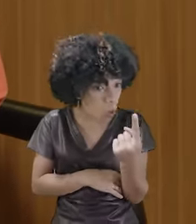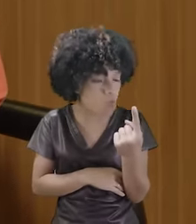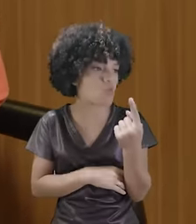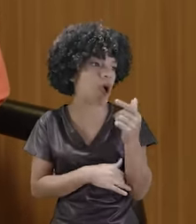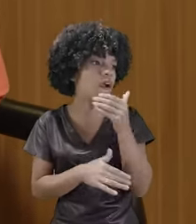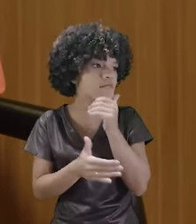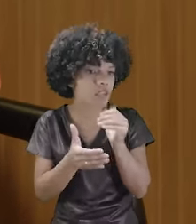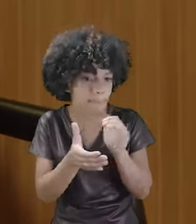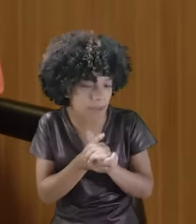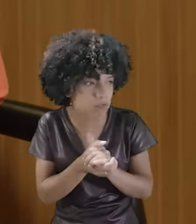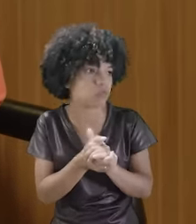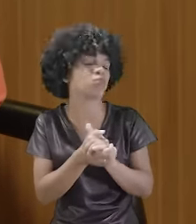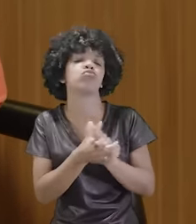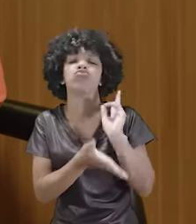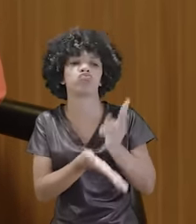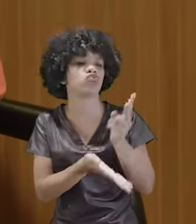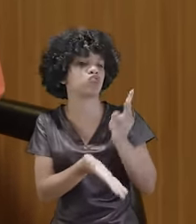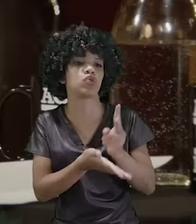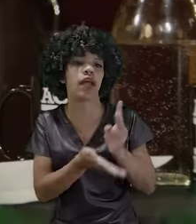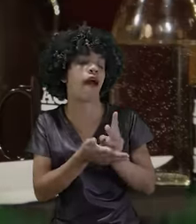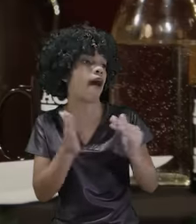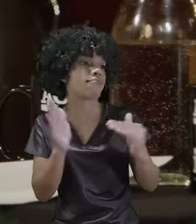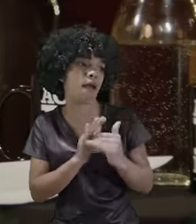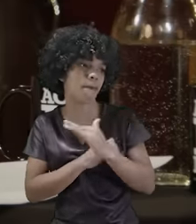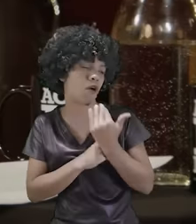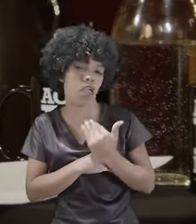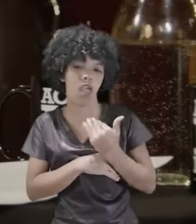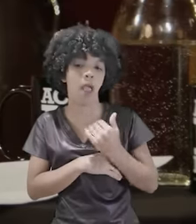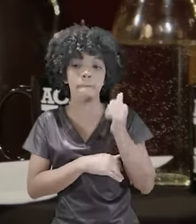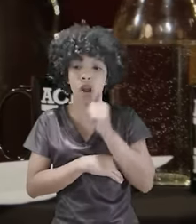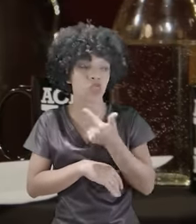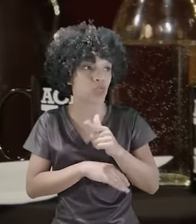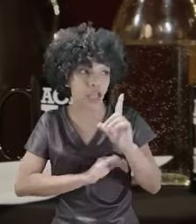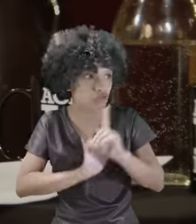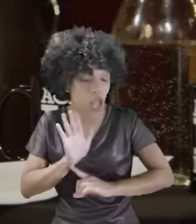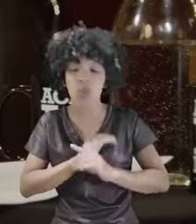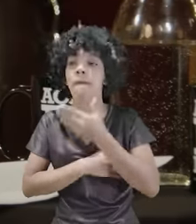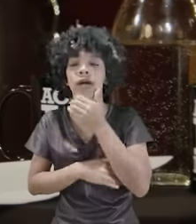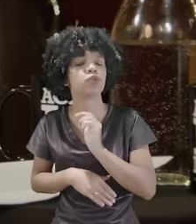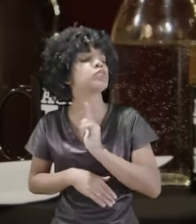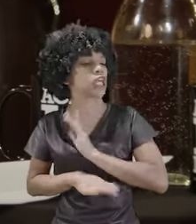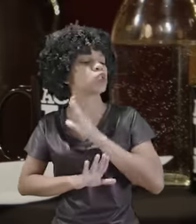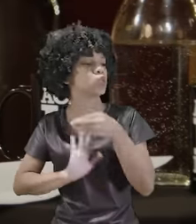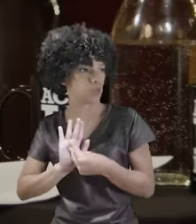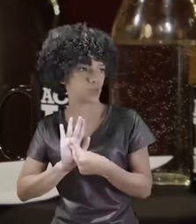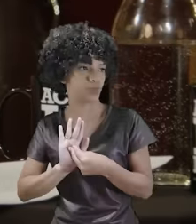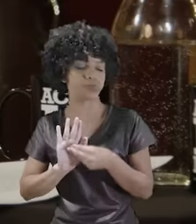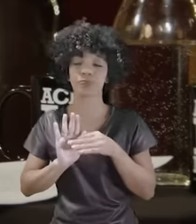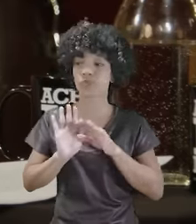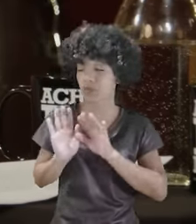ficar com ele ele tem tudo direito que a gente não tem nada tá E aí você já estava separada do seu marido